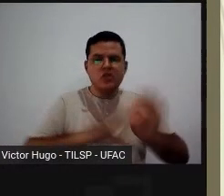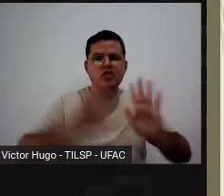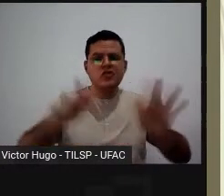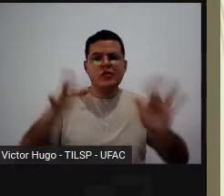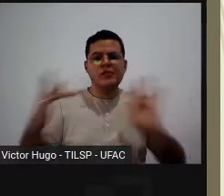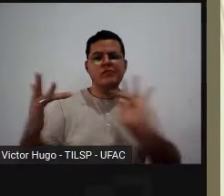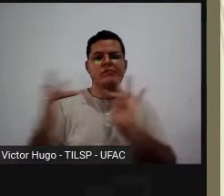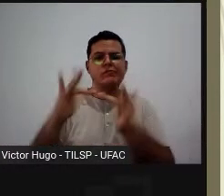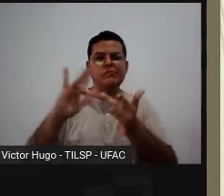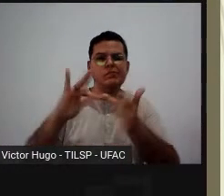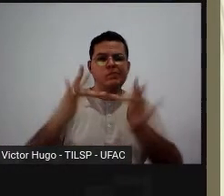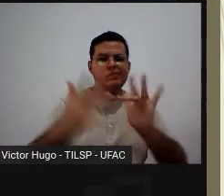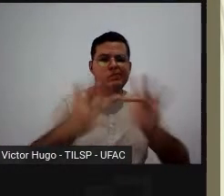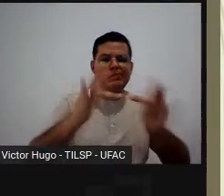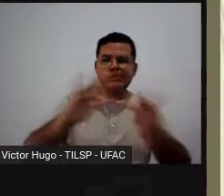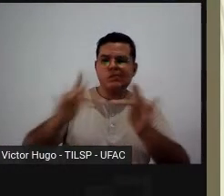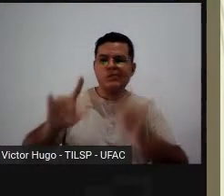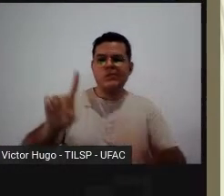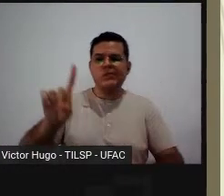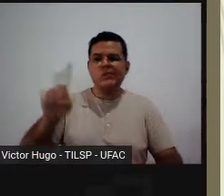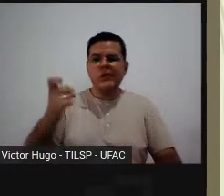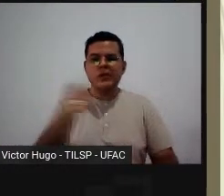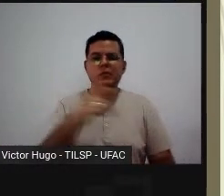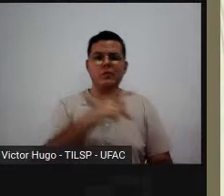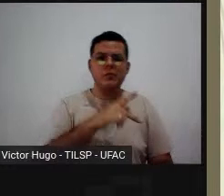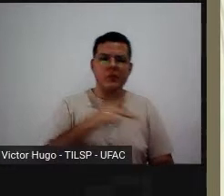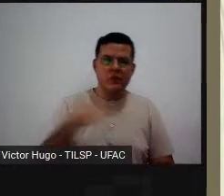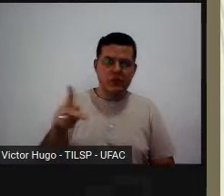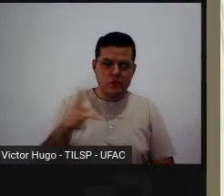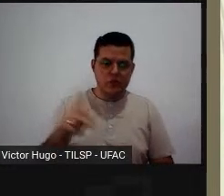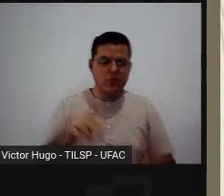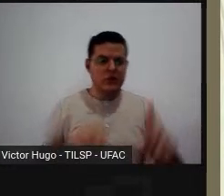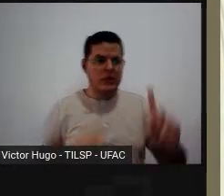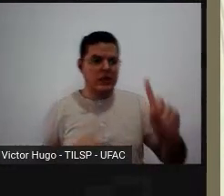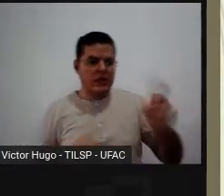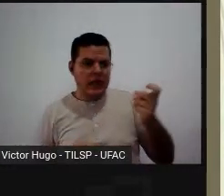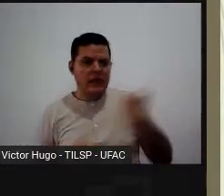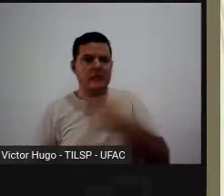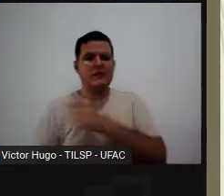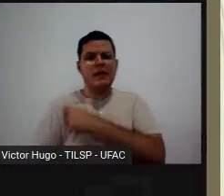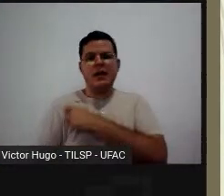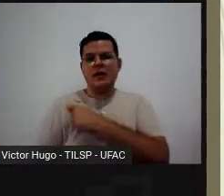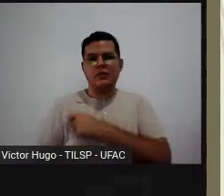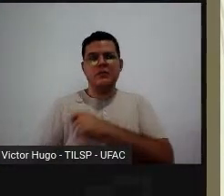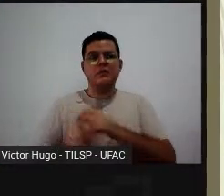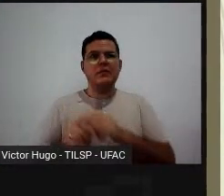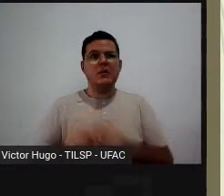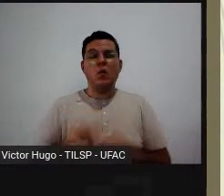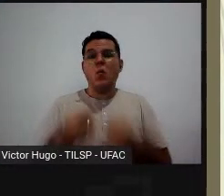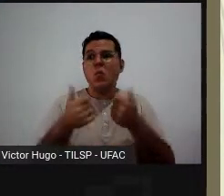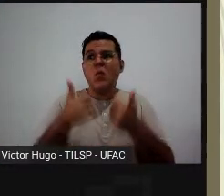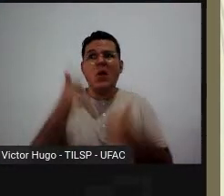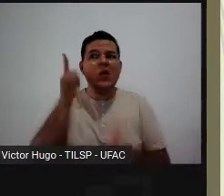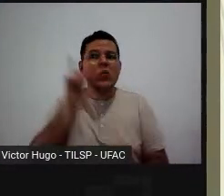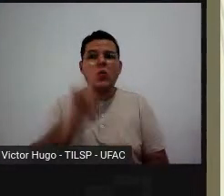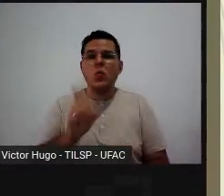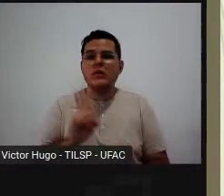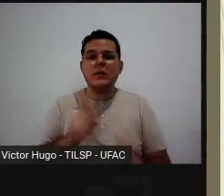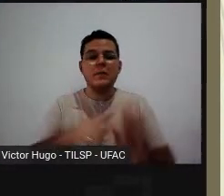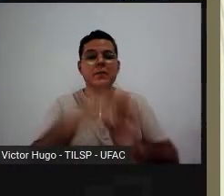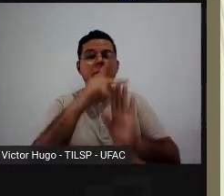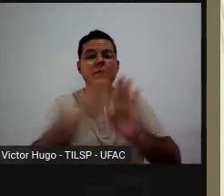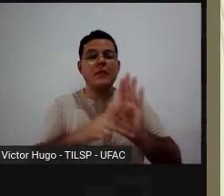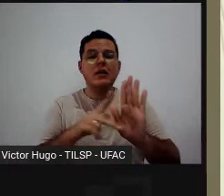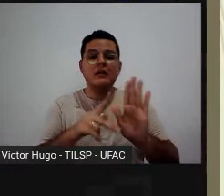ex-colegas, eu não tive acesso a quase nenhum plano da década de 90, mas sim dois, que são os que eu